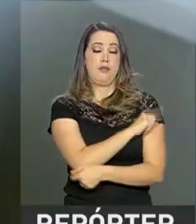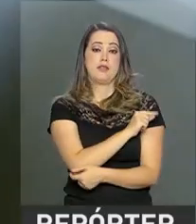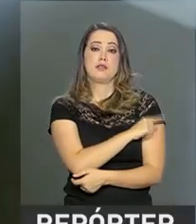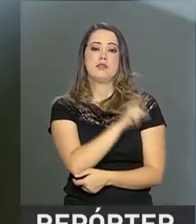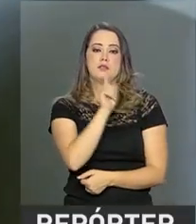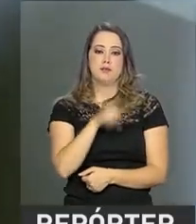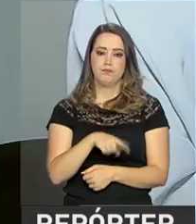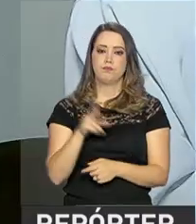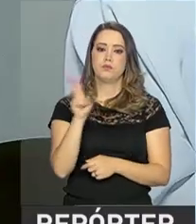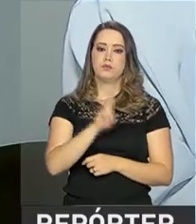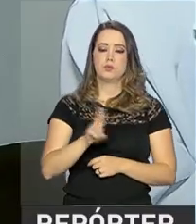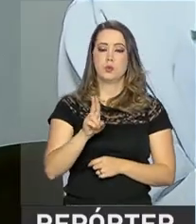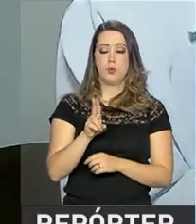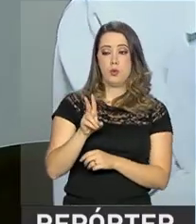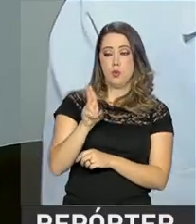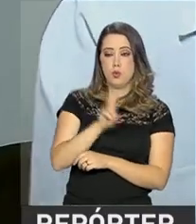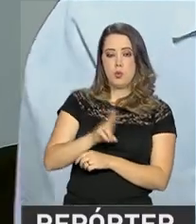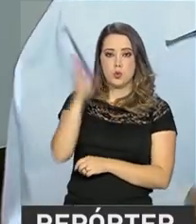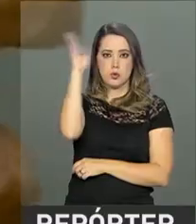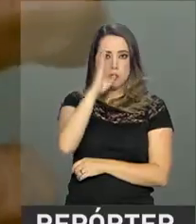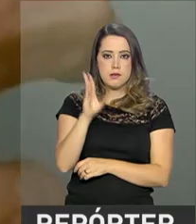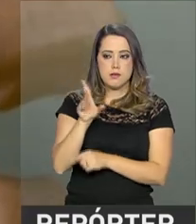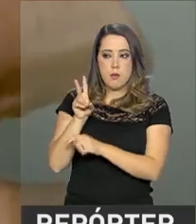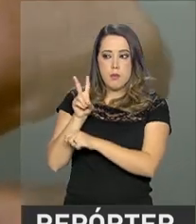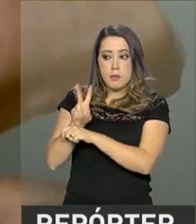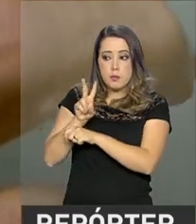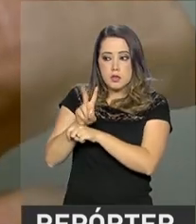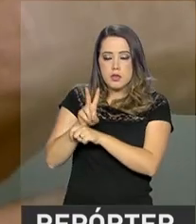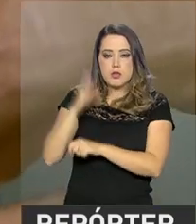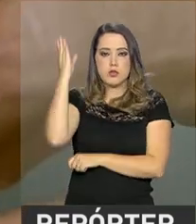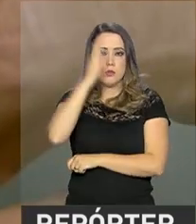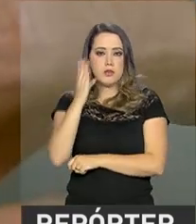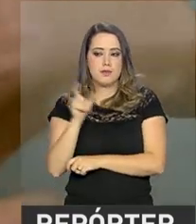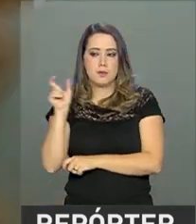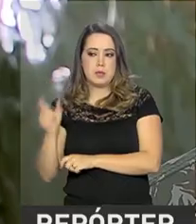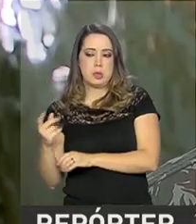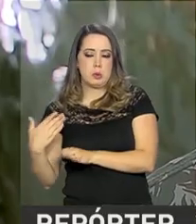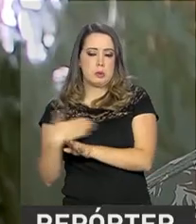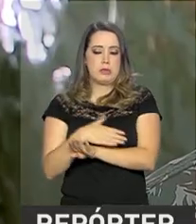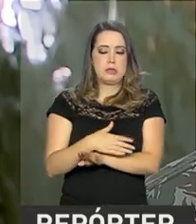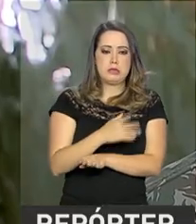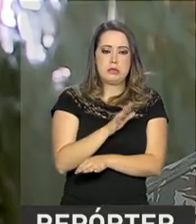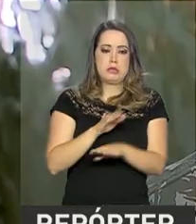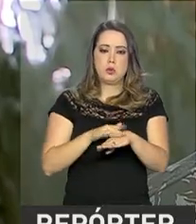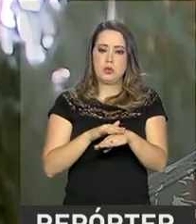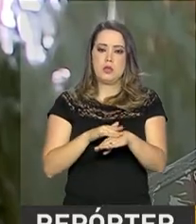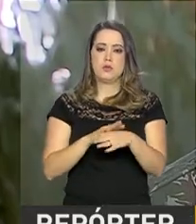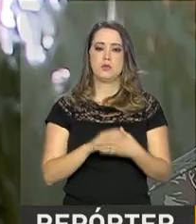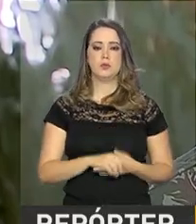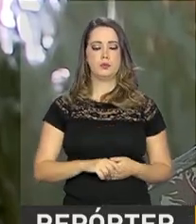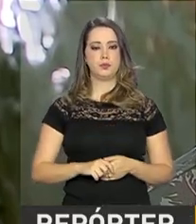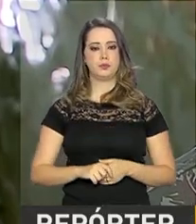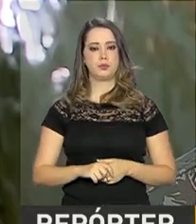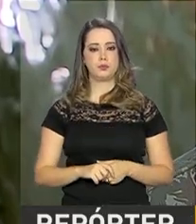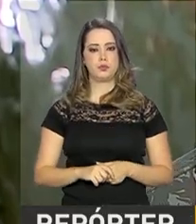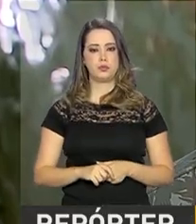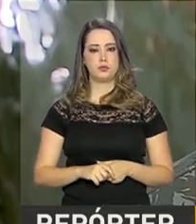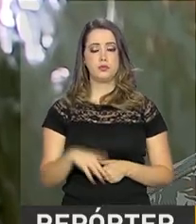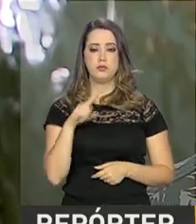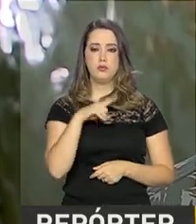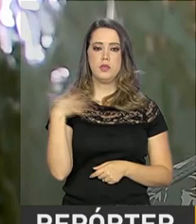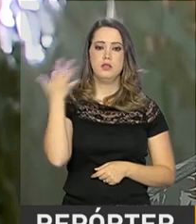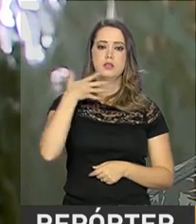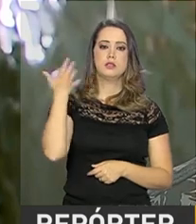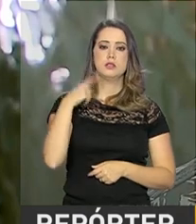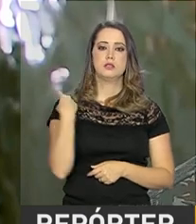principais recursos do governo para evitar a entrada de imigrantes doentes no brasil nós procuramos evitar que